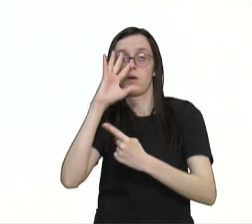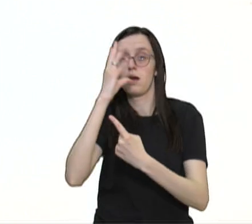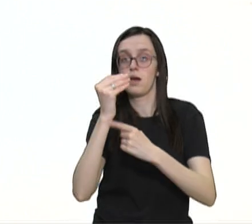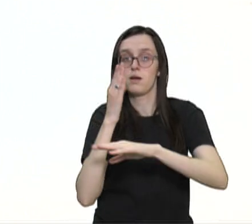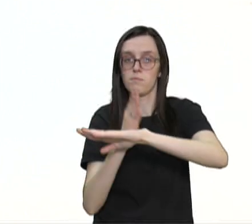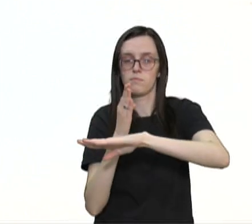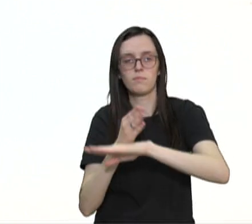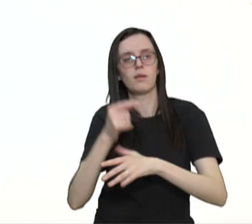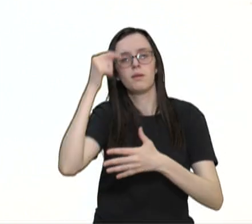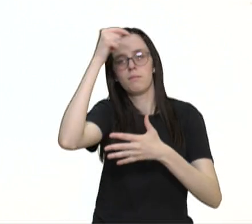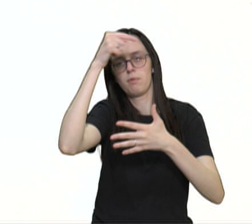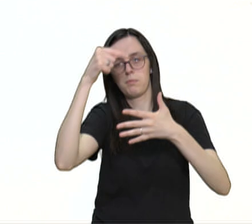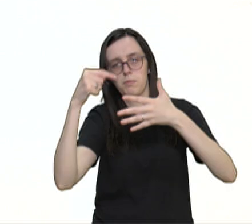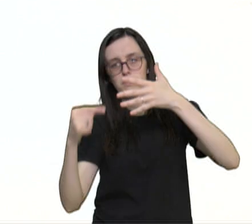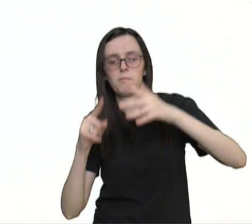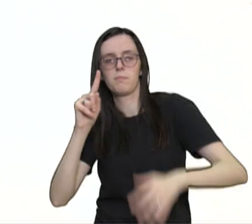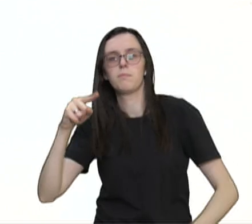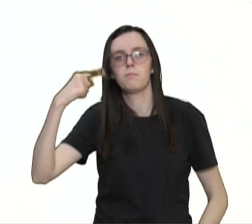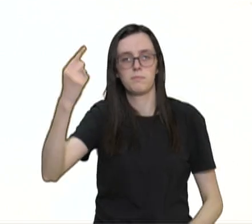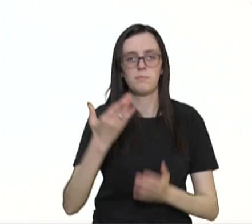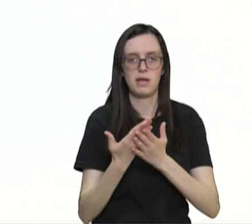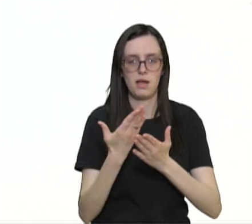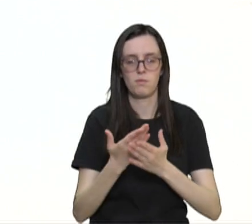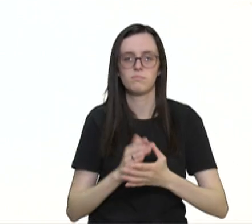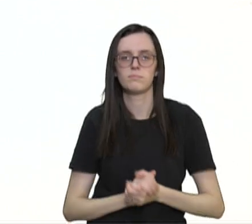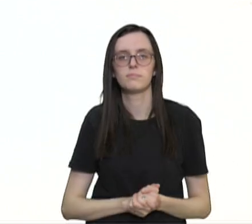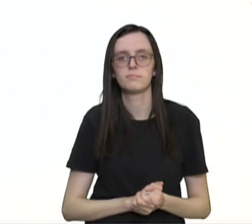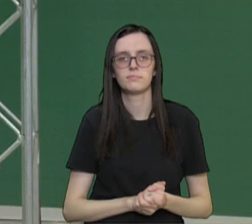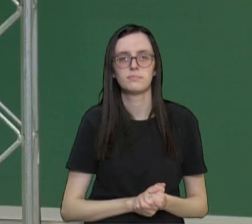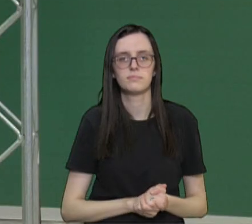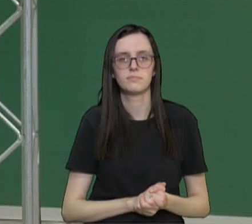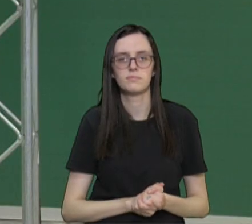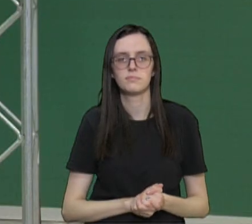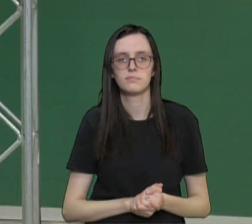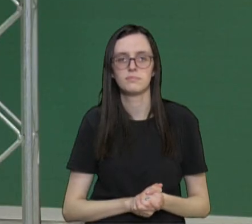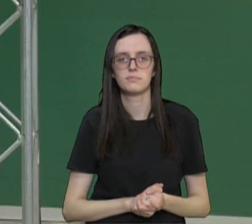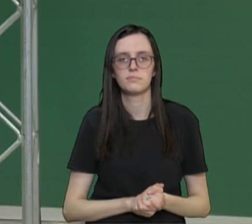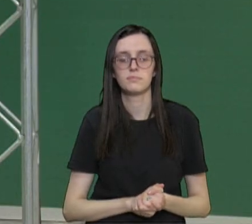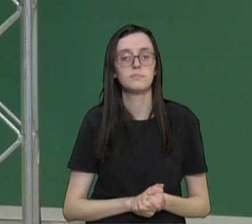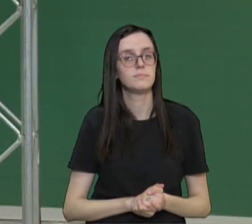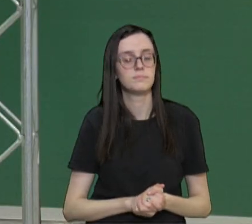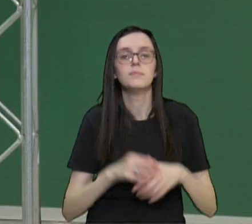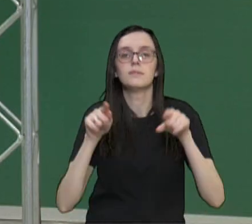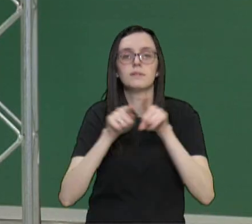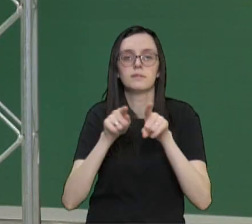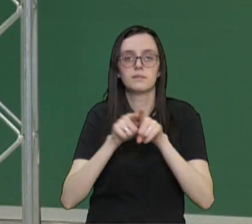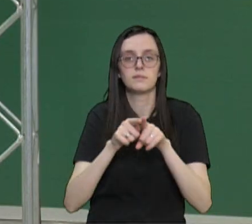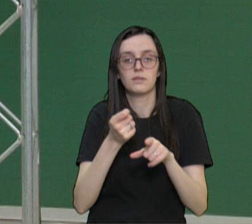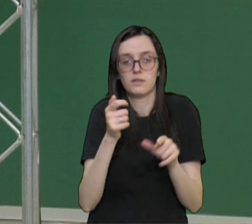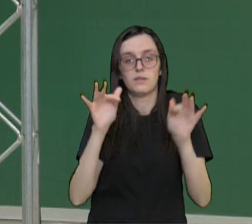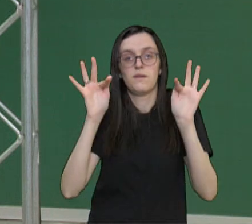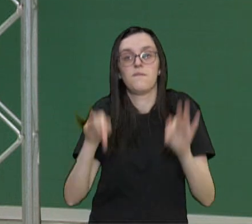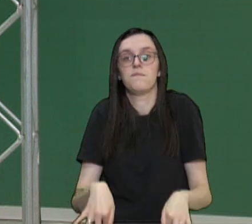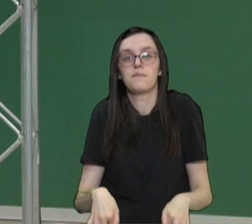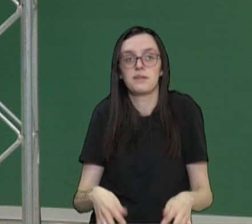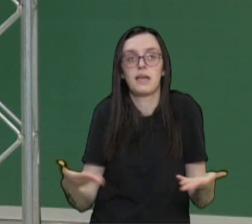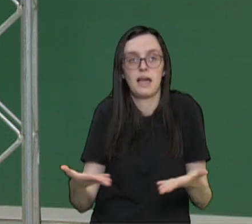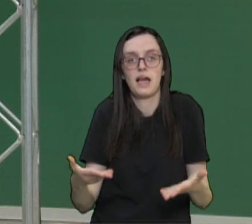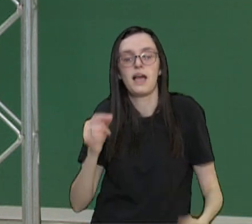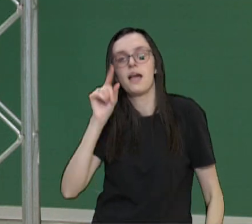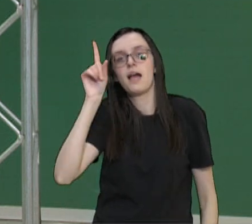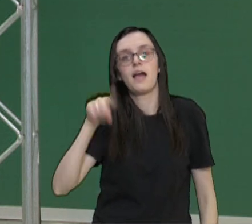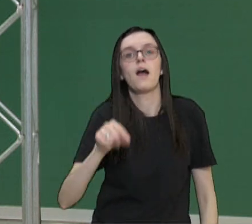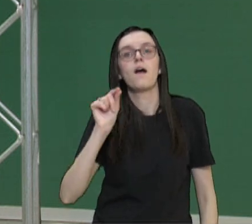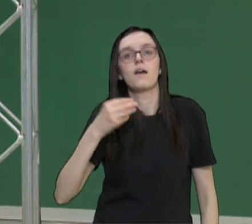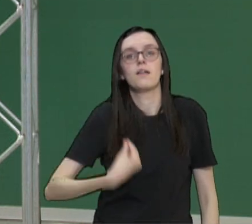cubismo, futurismo, dadaísmo, surrealismo. E também, para terminar essa ideia de